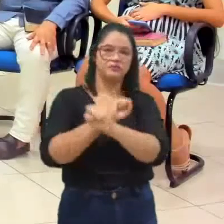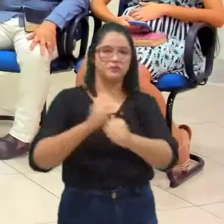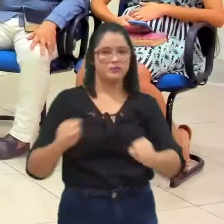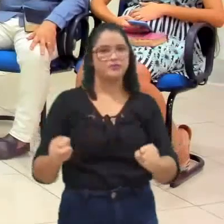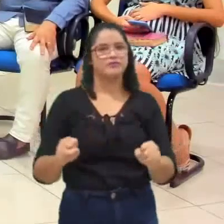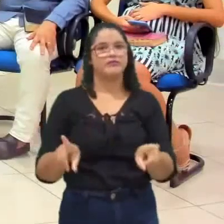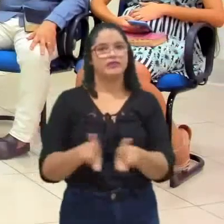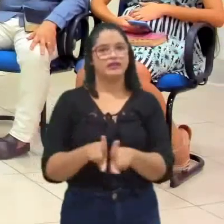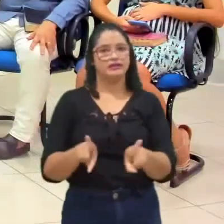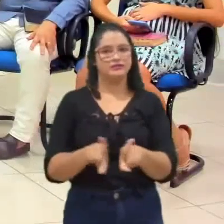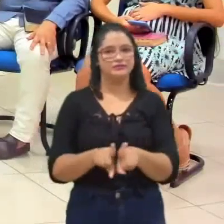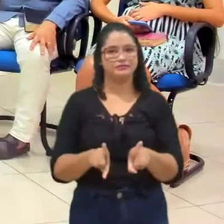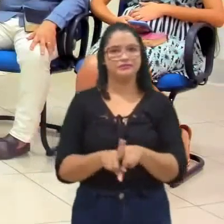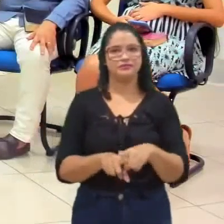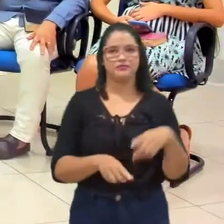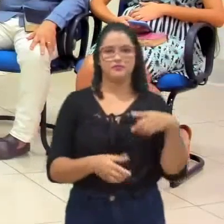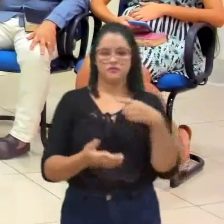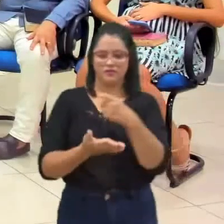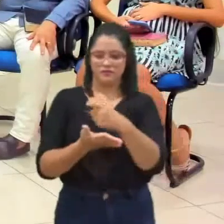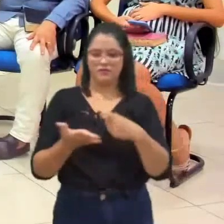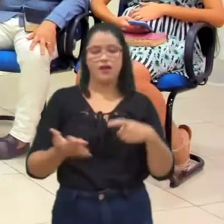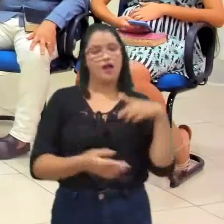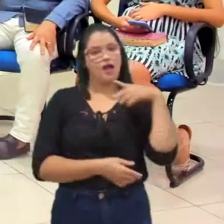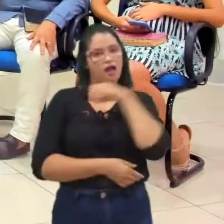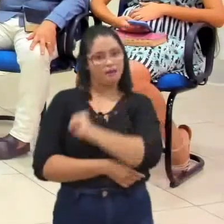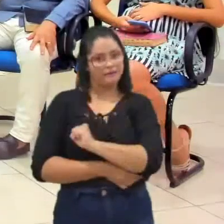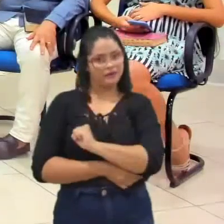quero trazer-lhes uma palavra de Deus,